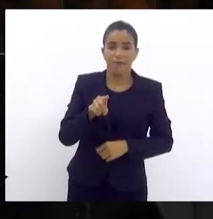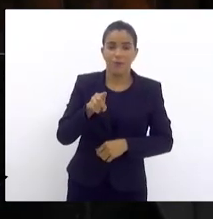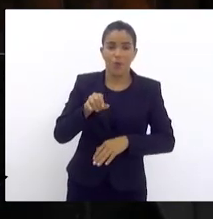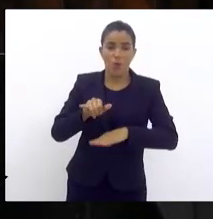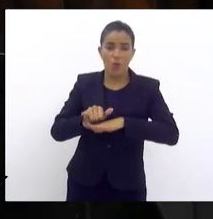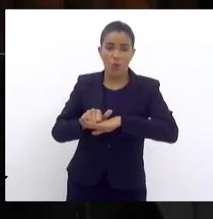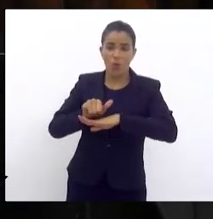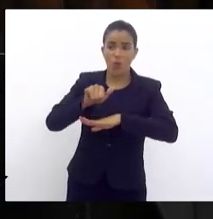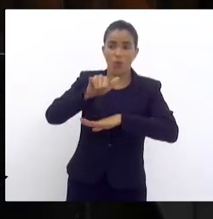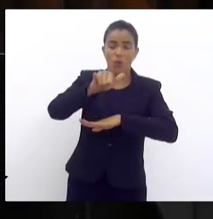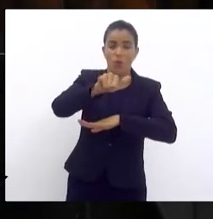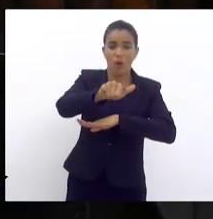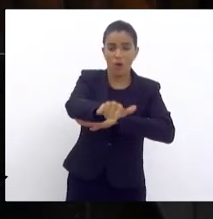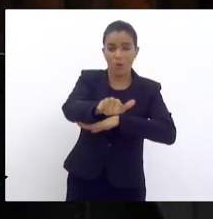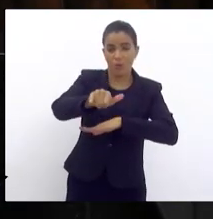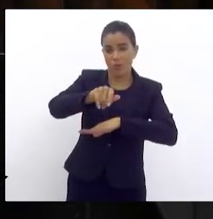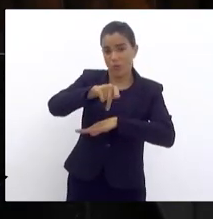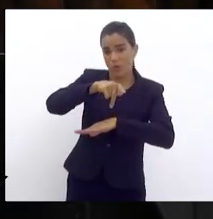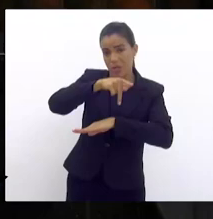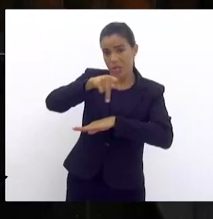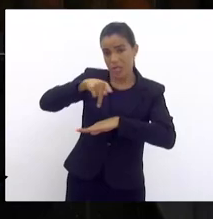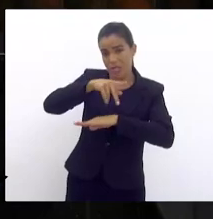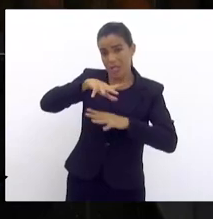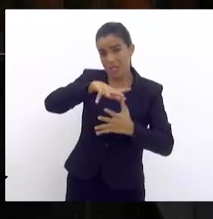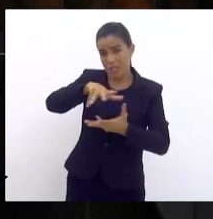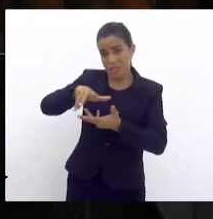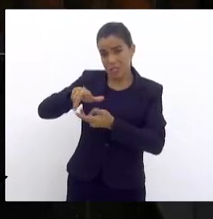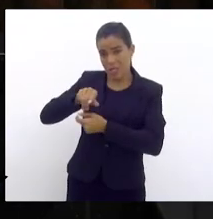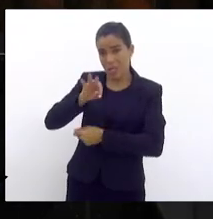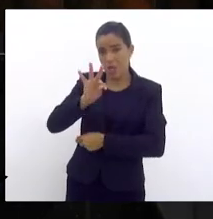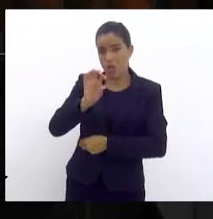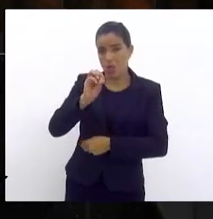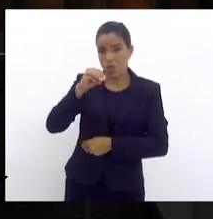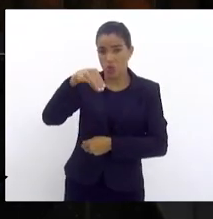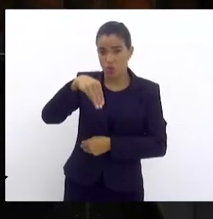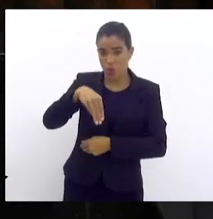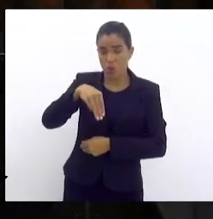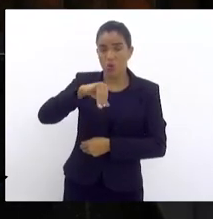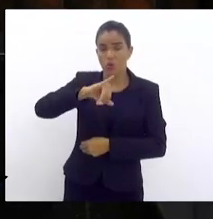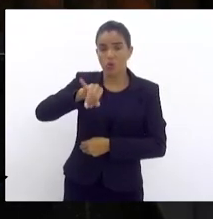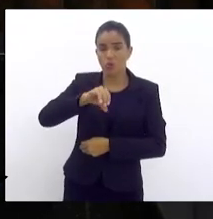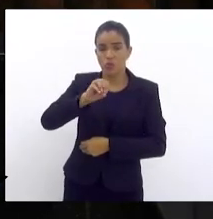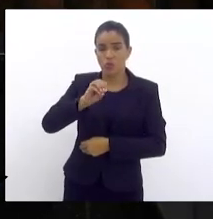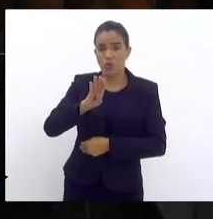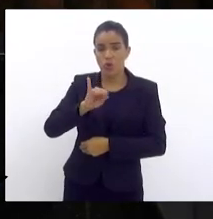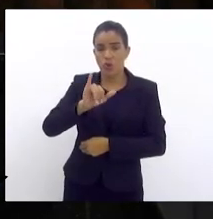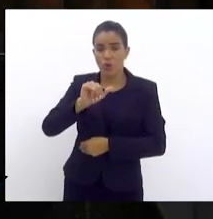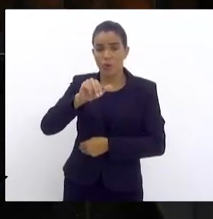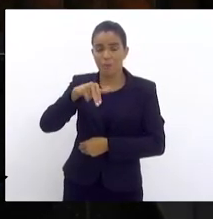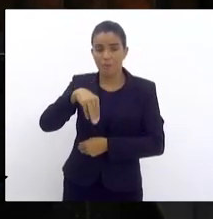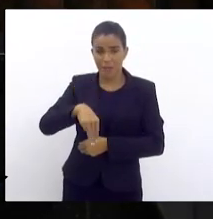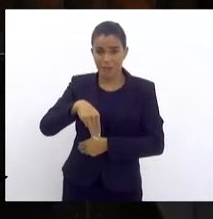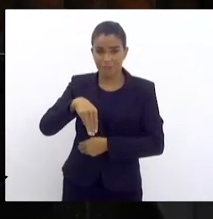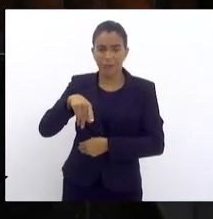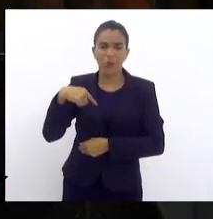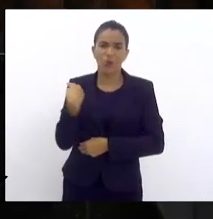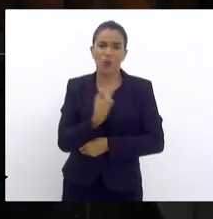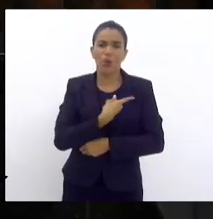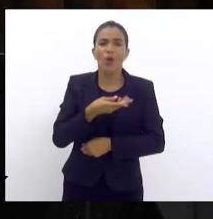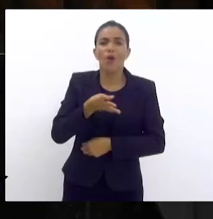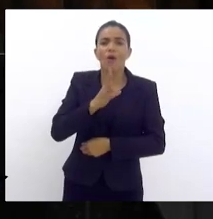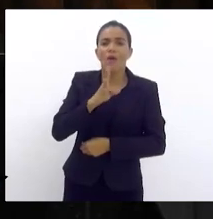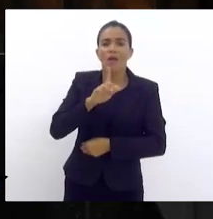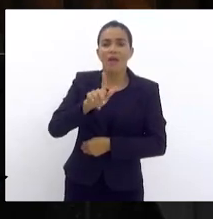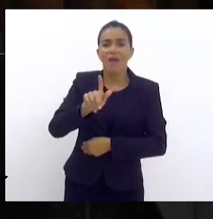aeroporto internacional Tom Jobim conhecido como Aeroporto do Galeão